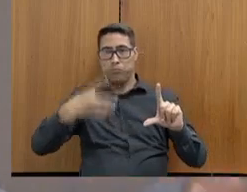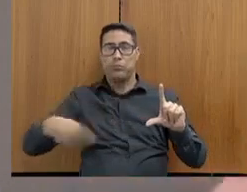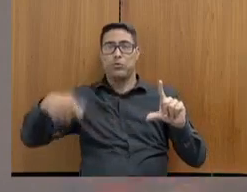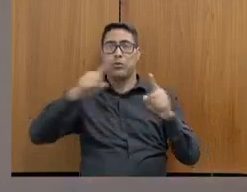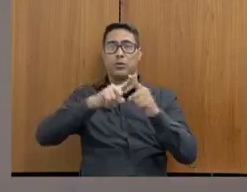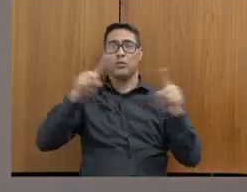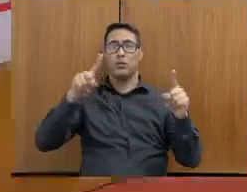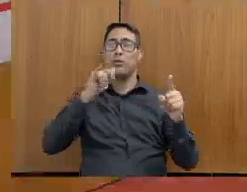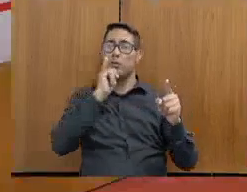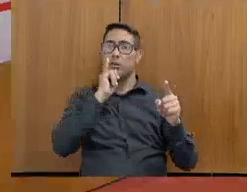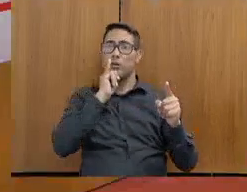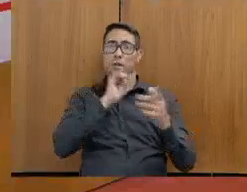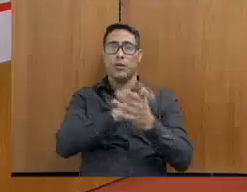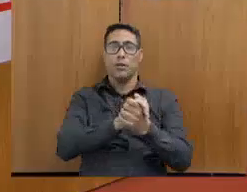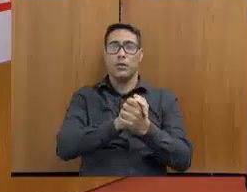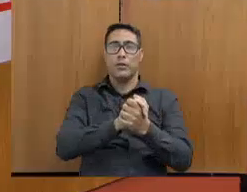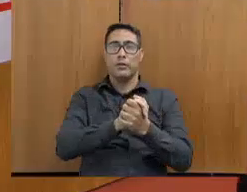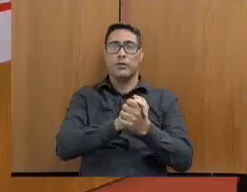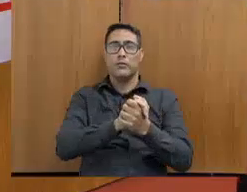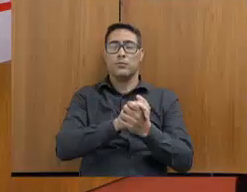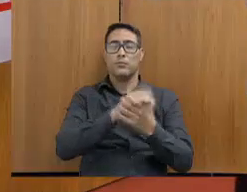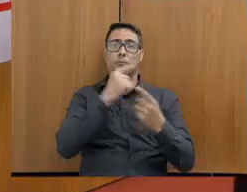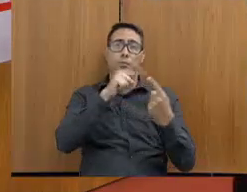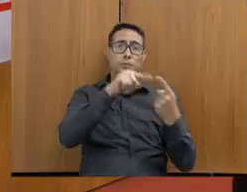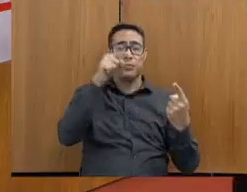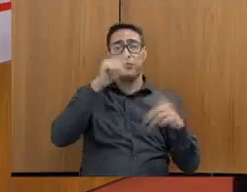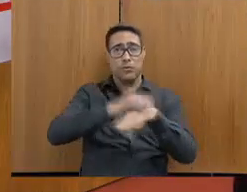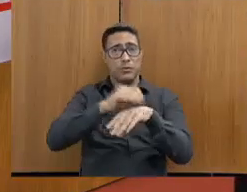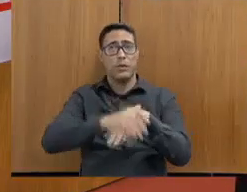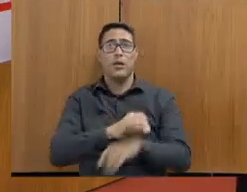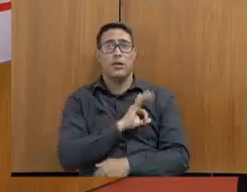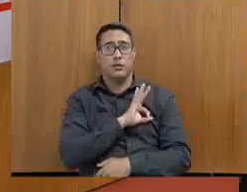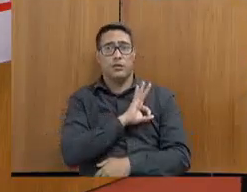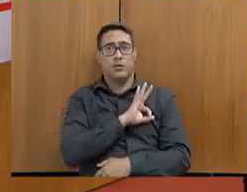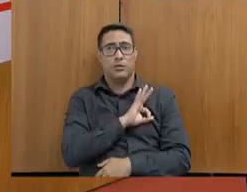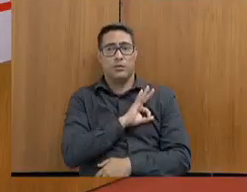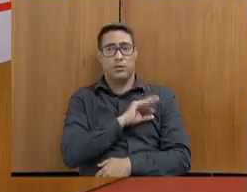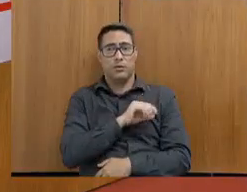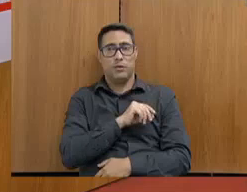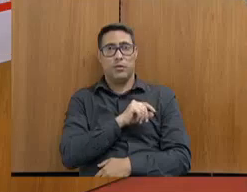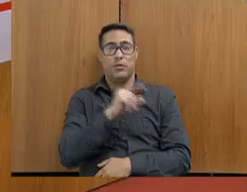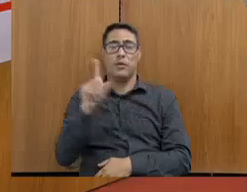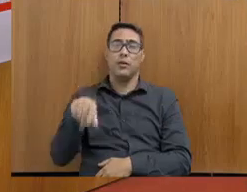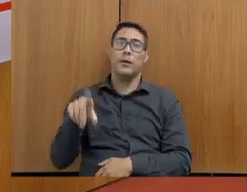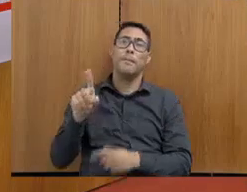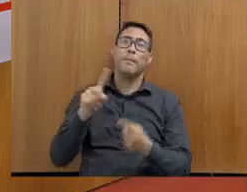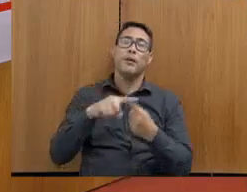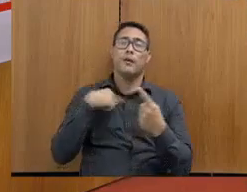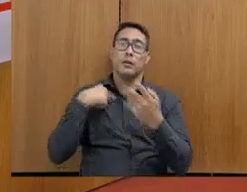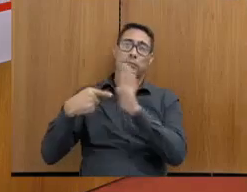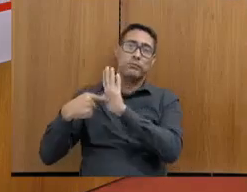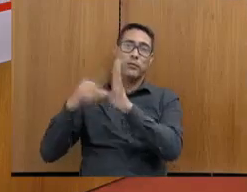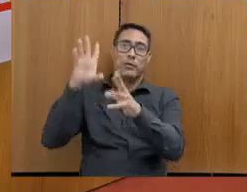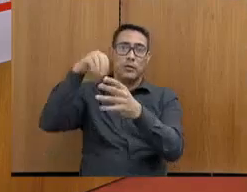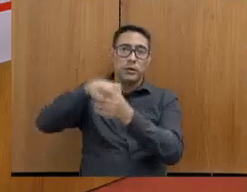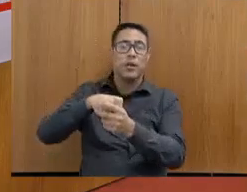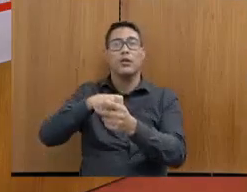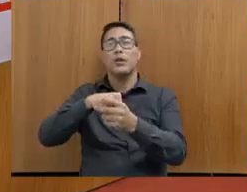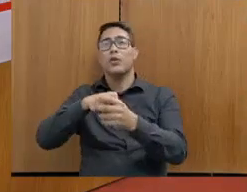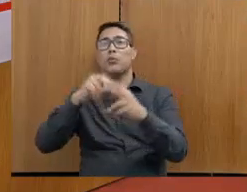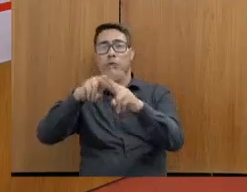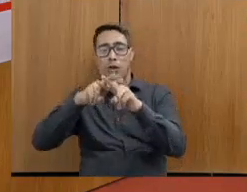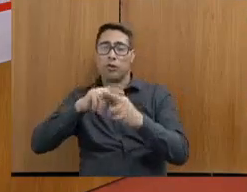hoje é se tornou né uma delegacia é voltada investigação de crimes de intolerância